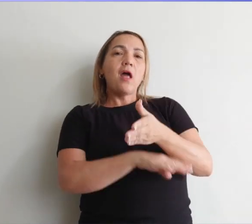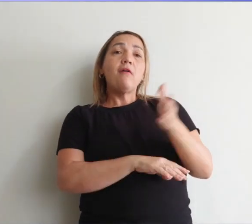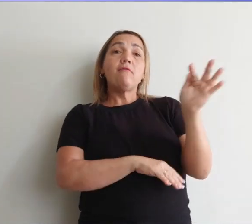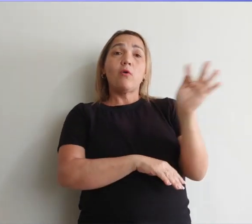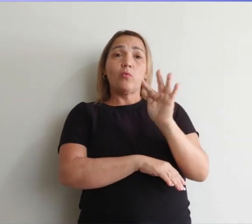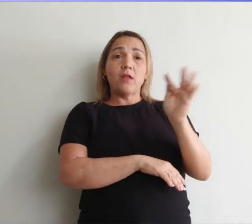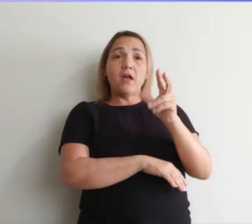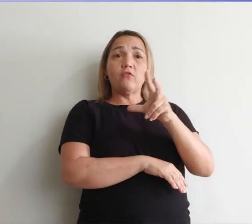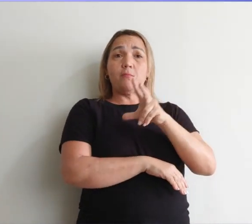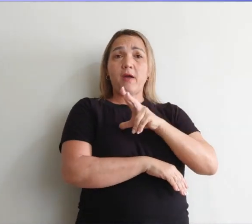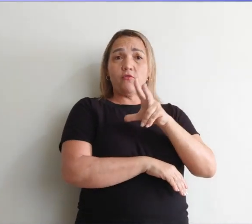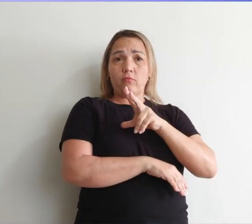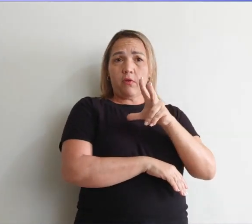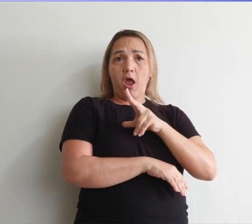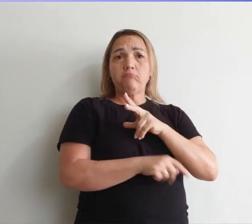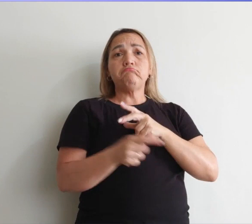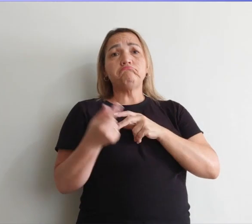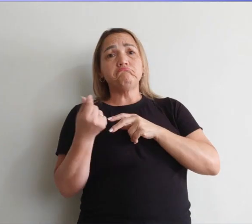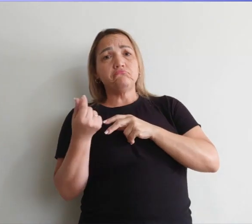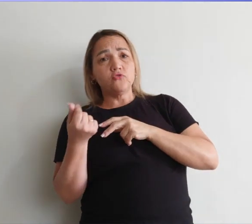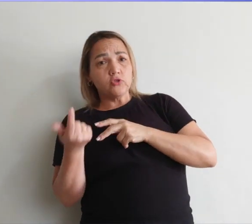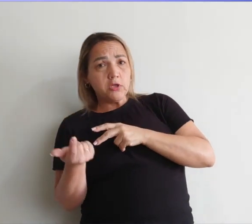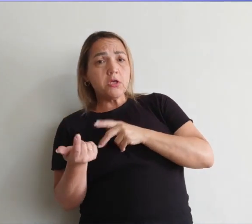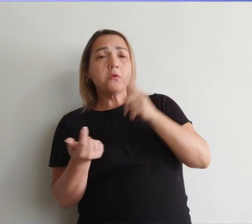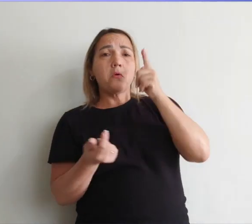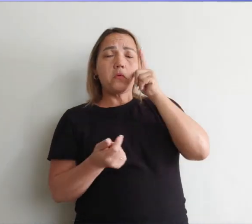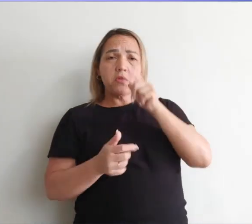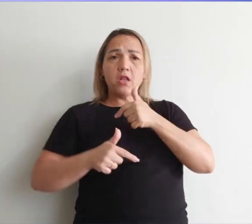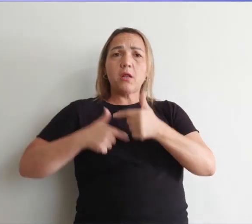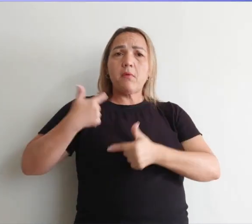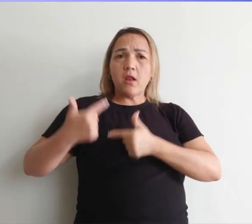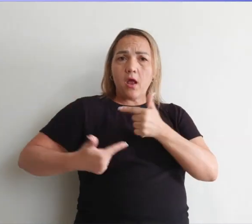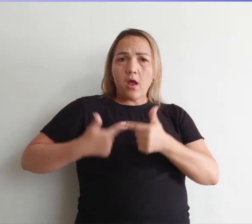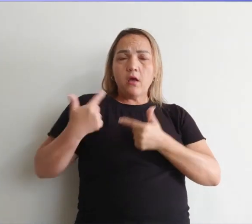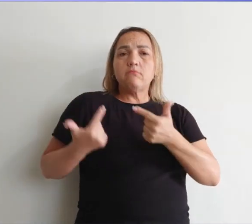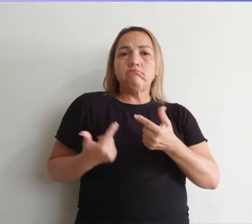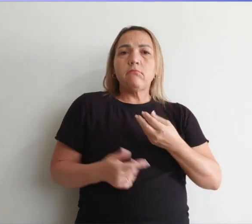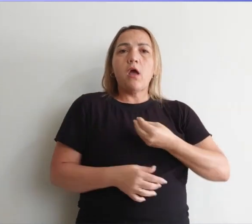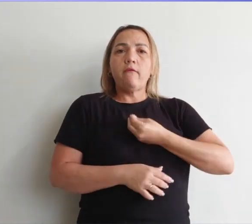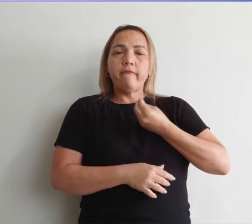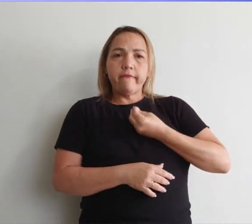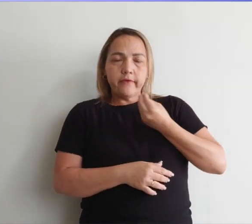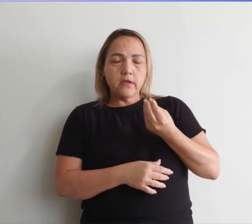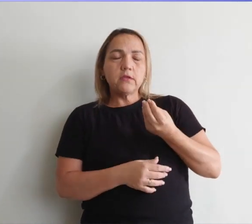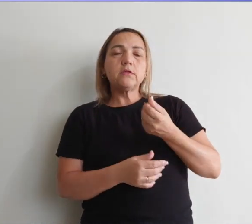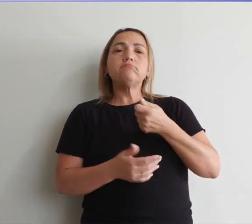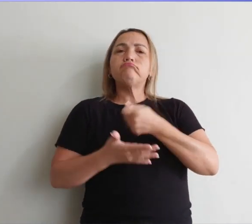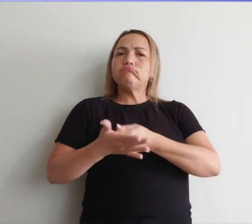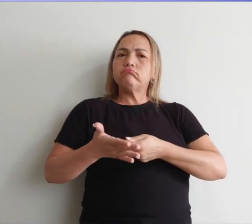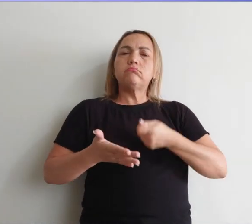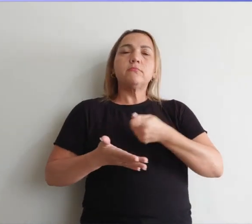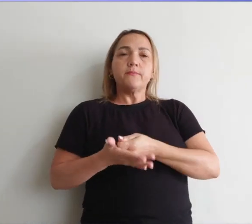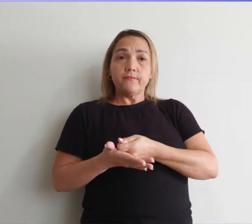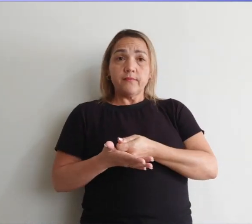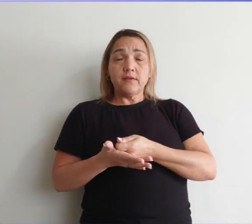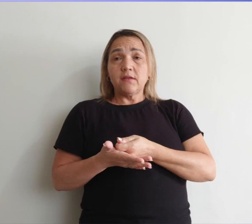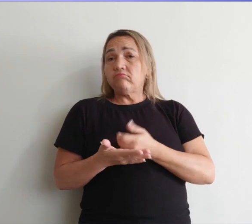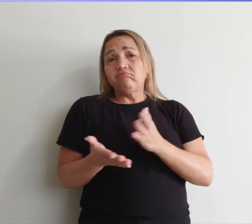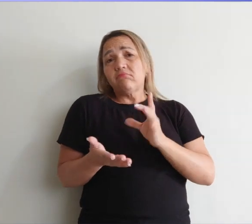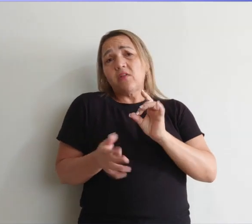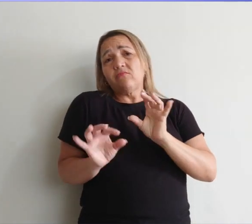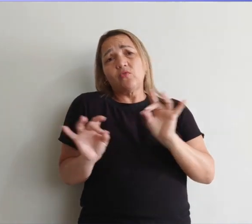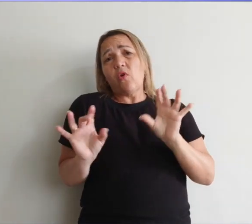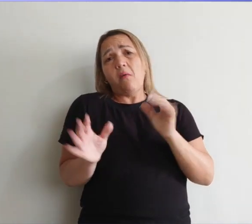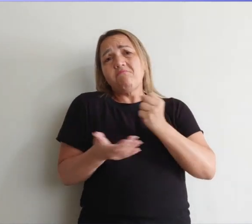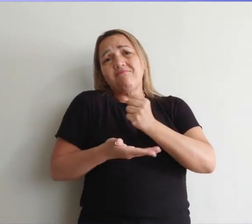faculdade particular, começar a ganhar um dinheirinho, né? Enfrentar a vida, né? E é